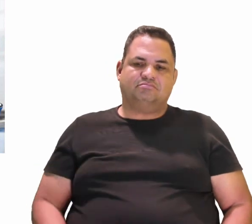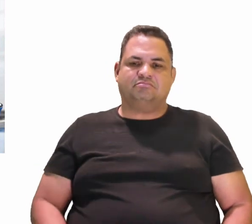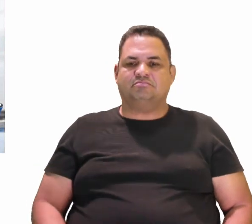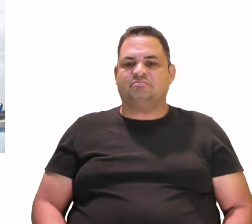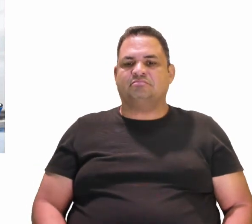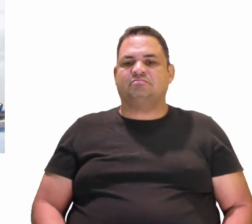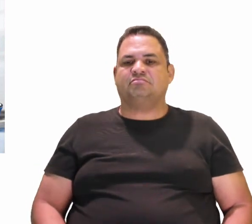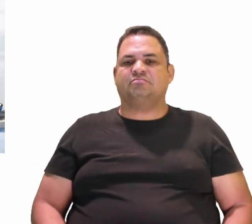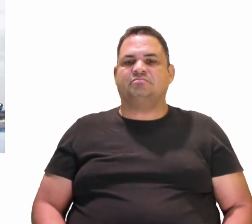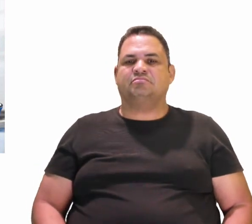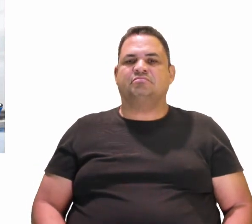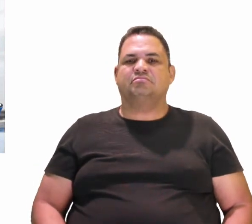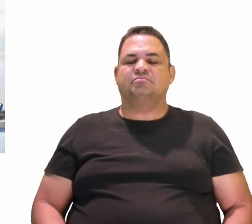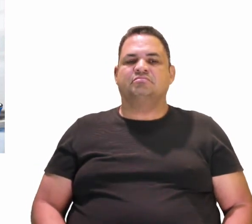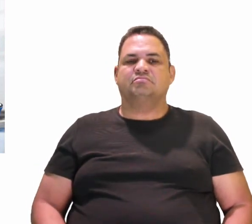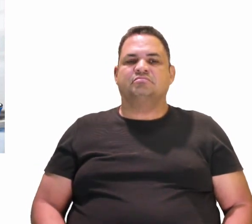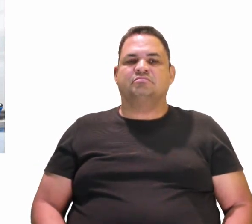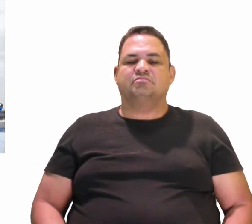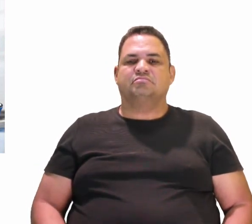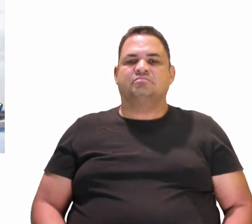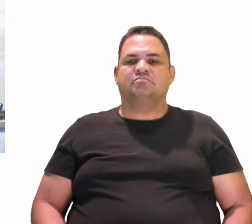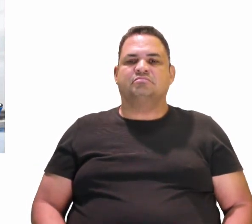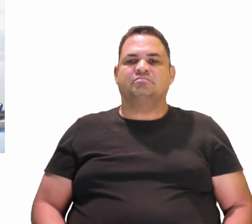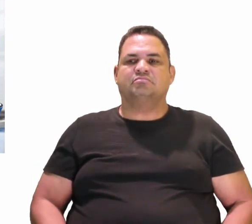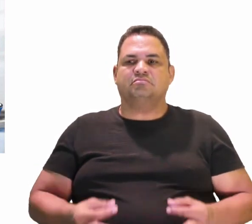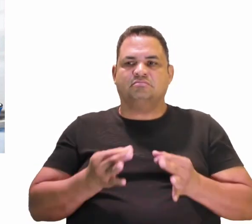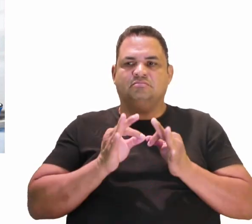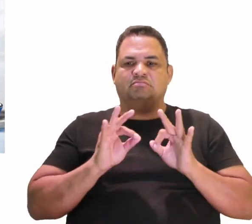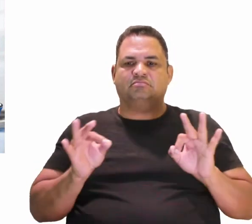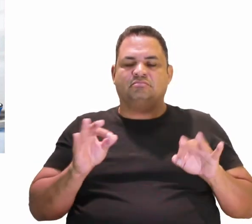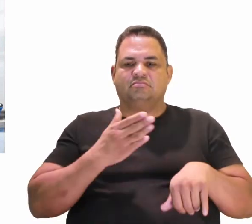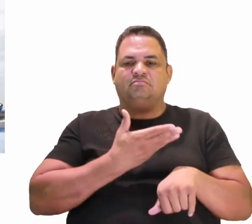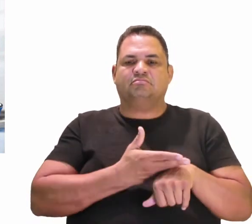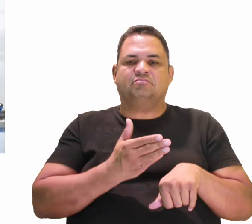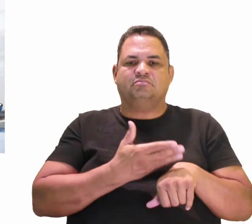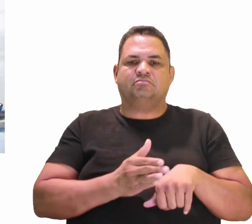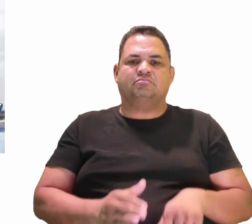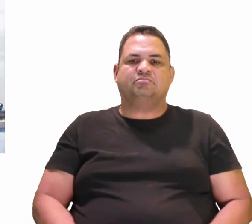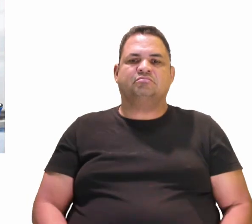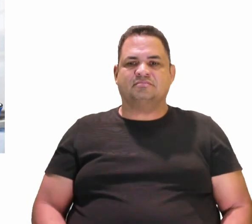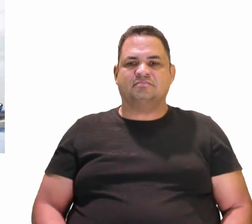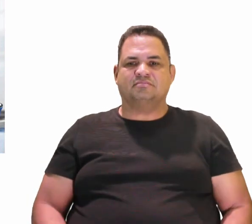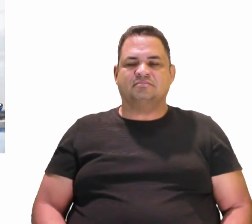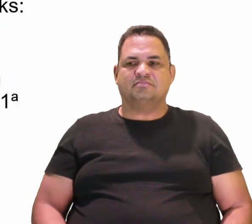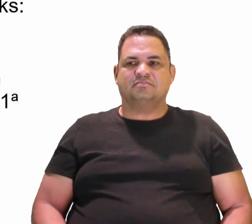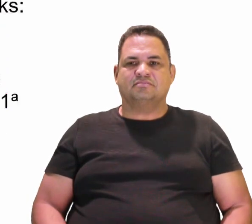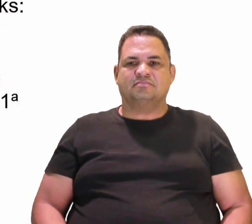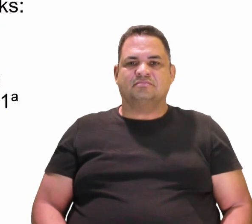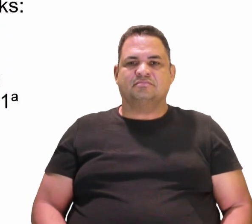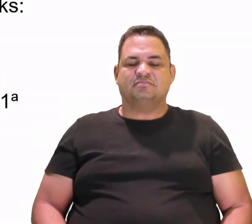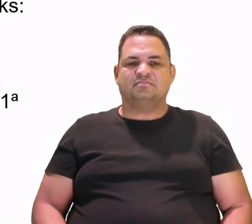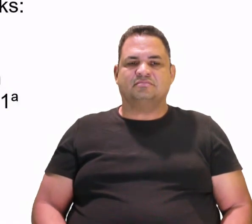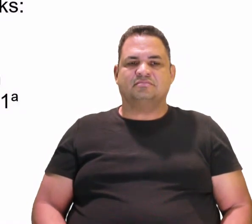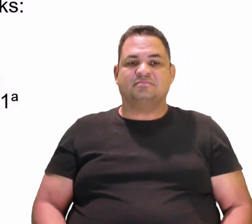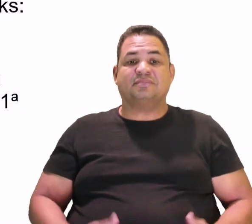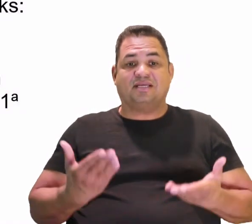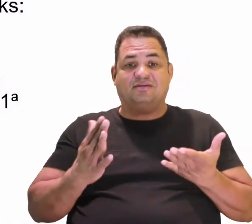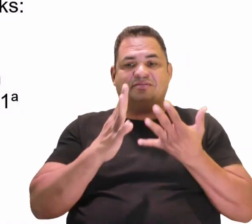Então, aqui. Muito simples, muito prático. E olha só as